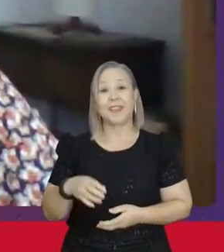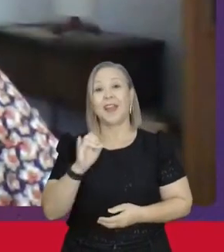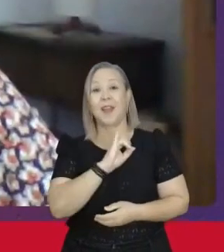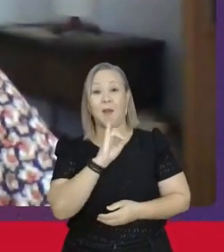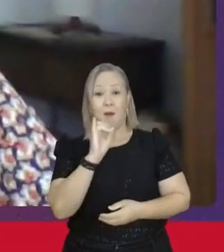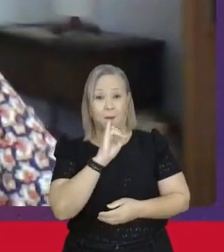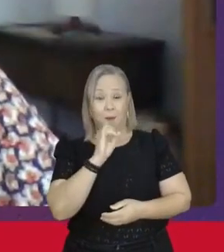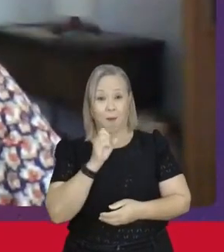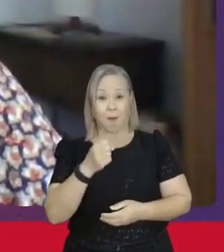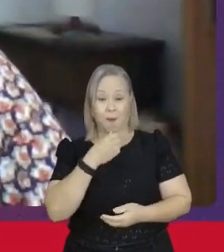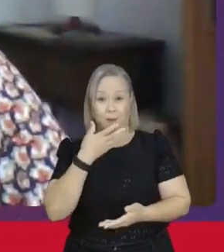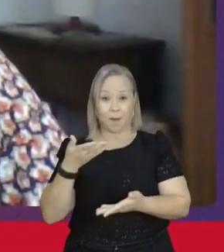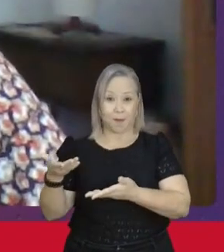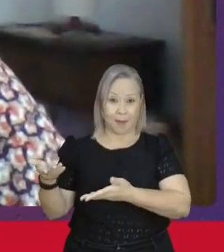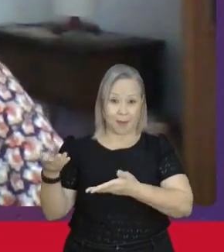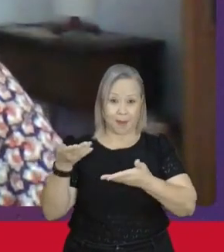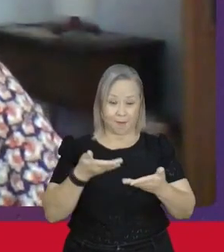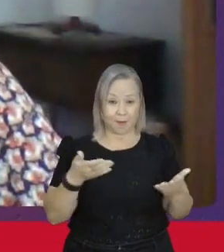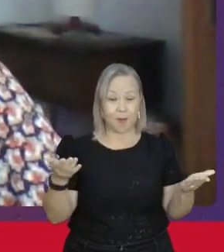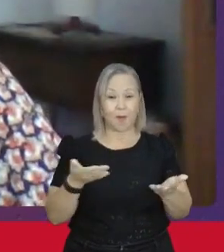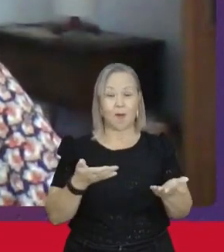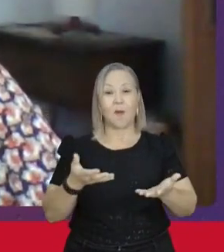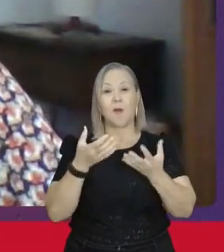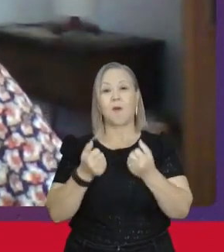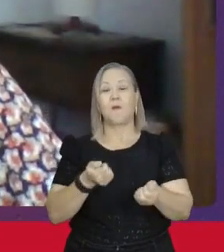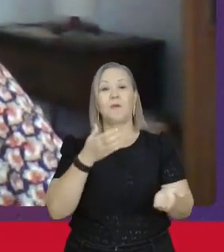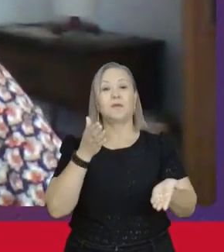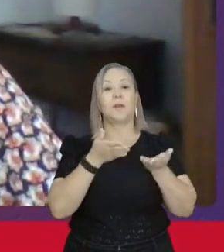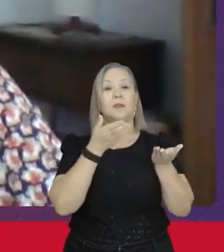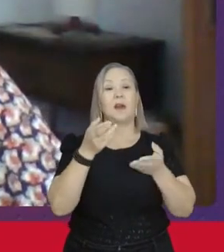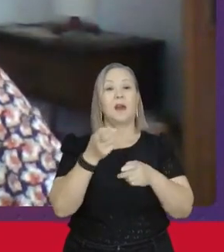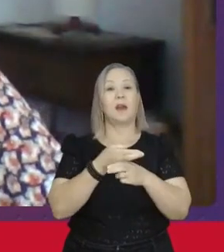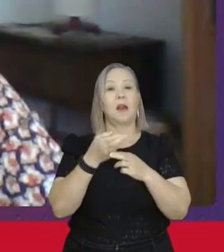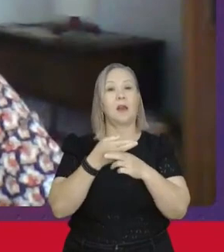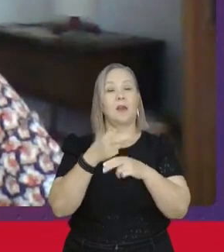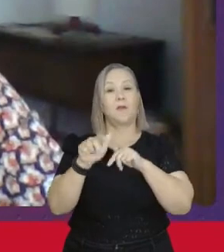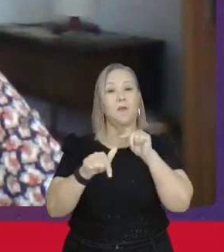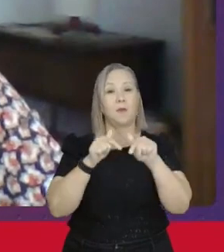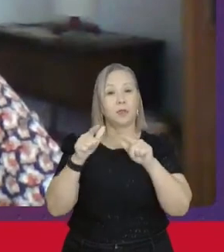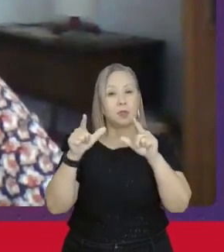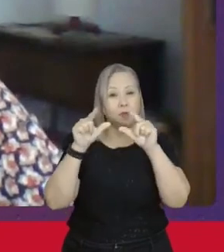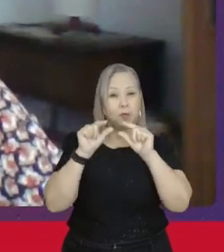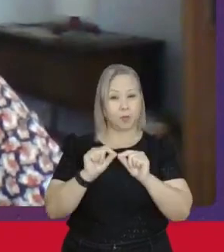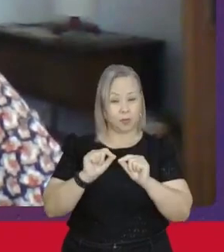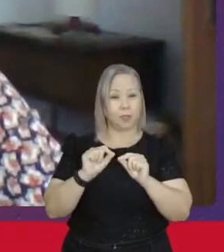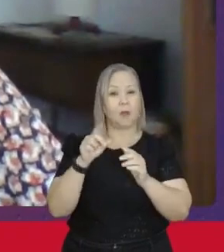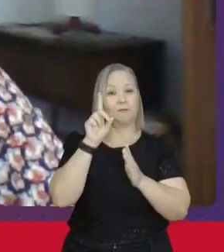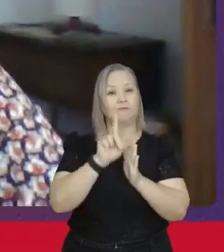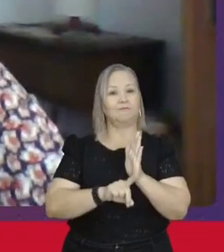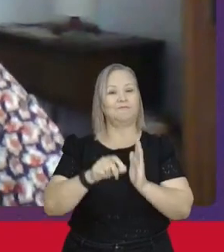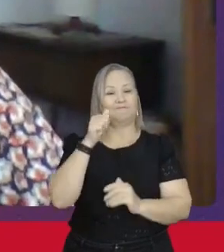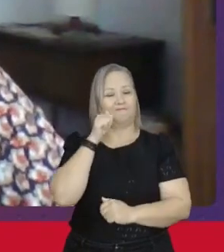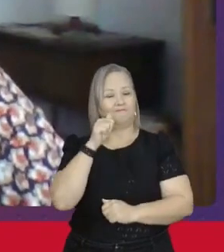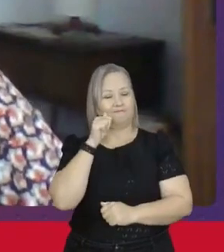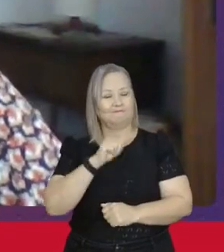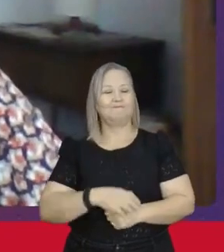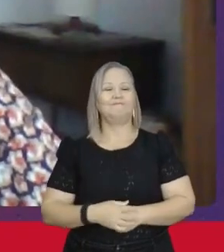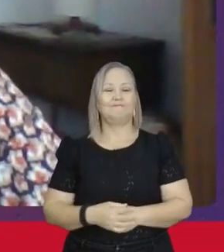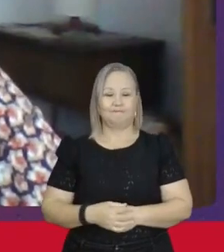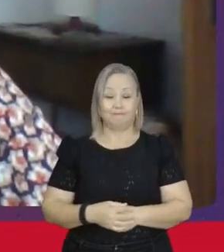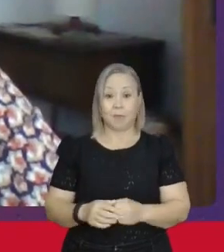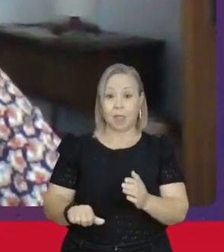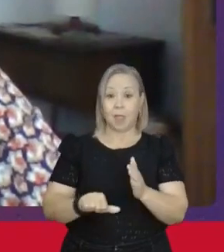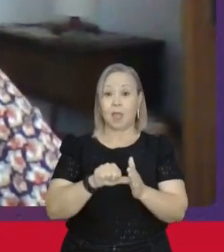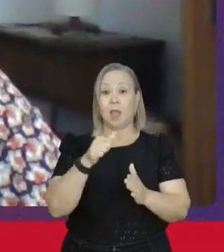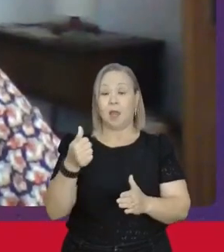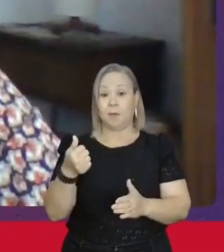Olá, sejam todas bem-vindas. Hoje nós vamos tratar da reforma trabalhista e a diminuição dos direitos das mulheres. Bom,